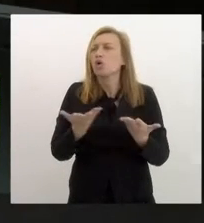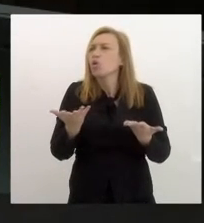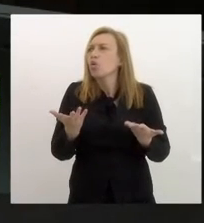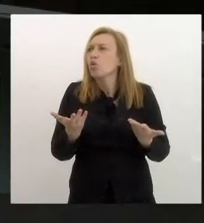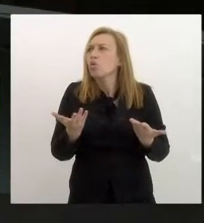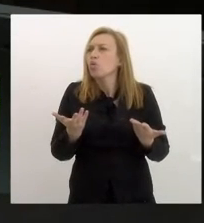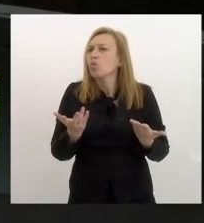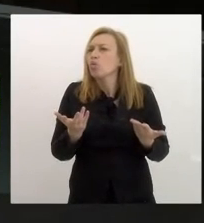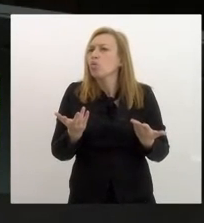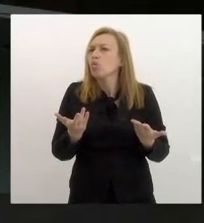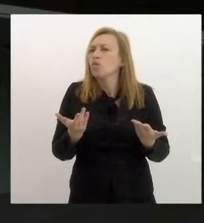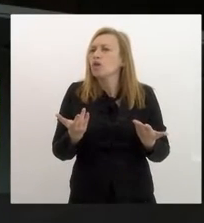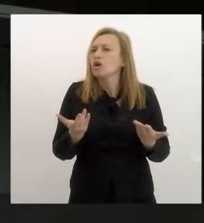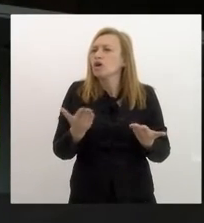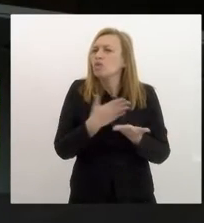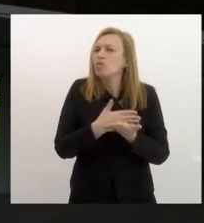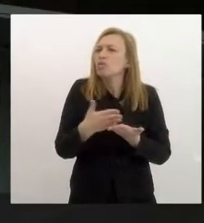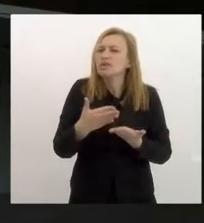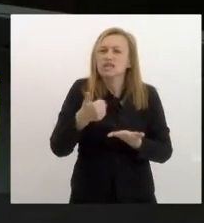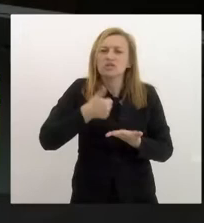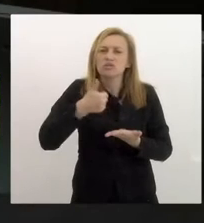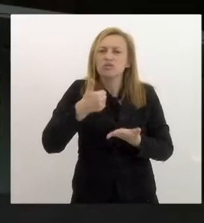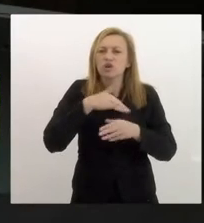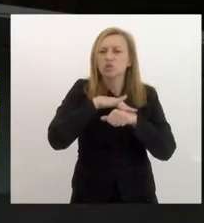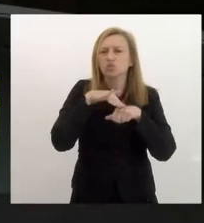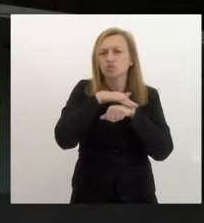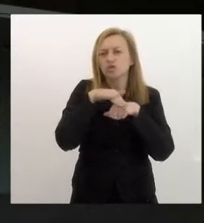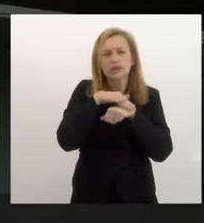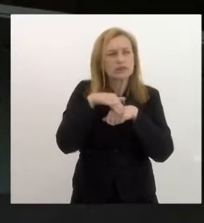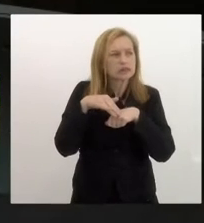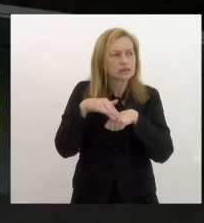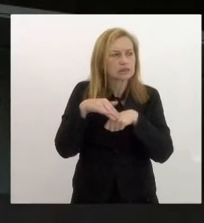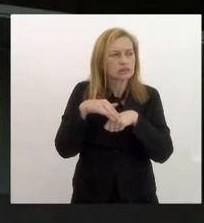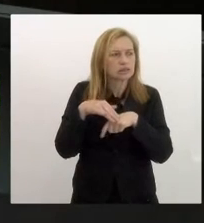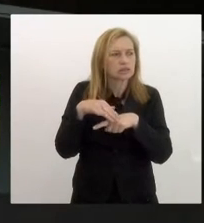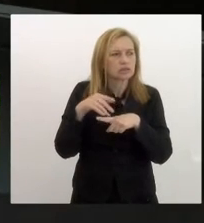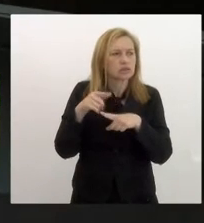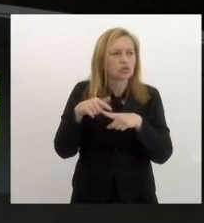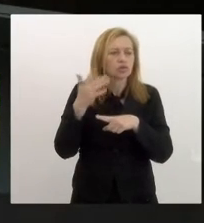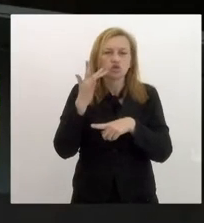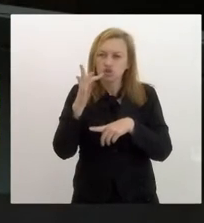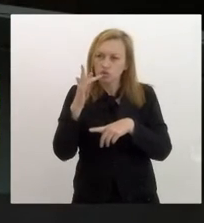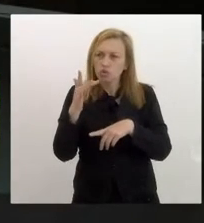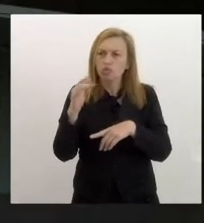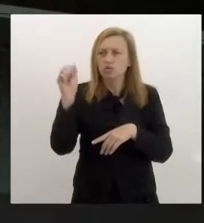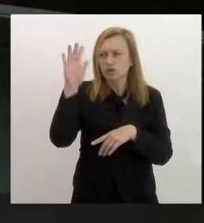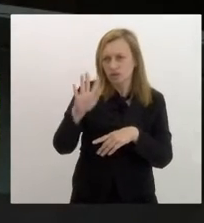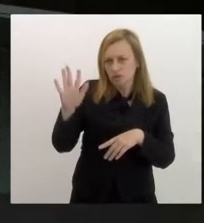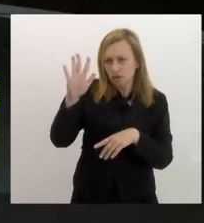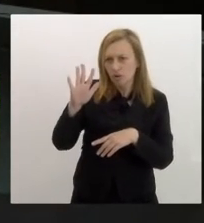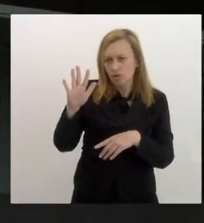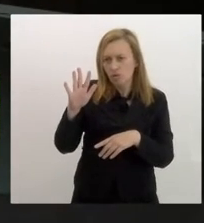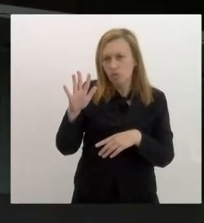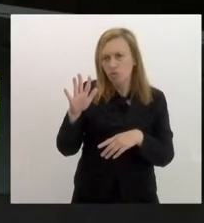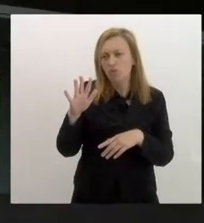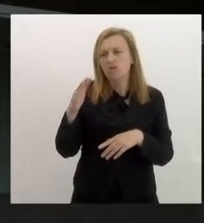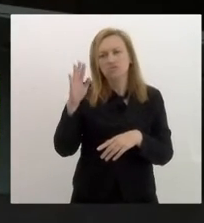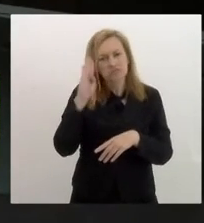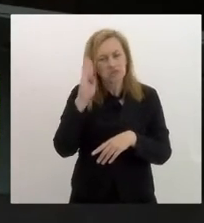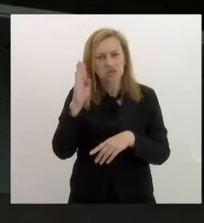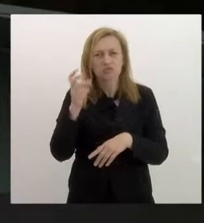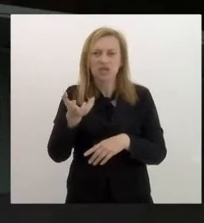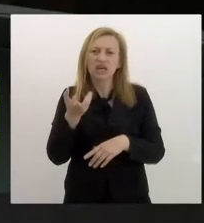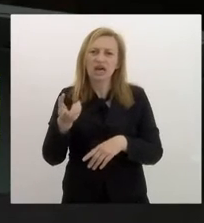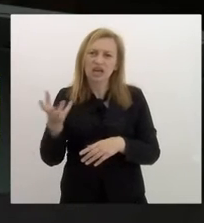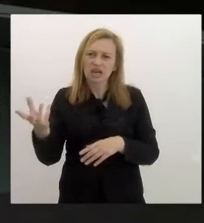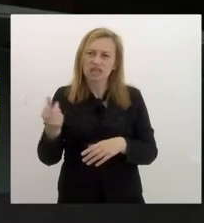tem eu comecei umas primeiras conversas porque com o Tesouro Nacional que eu Tesouro Nacional em princípio